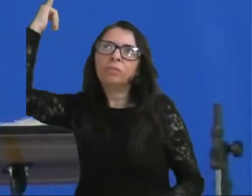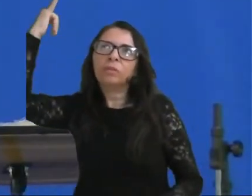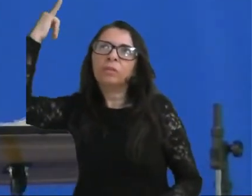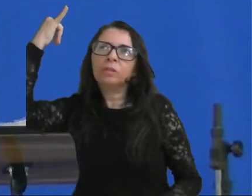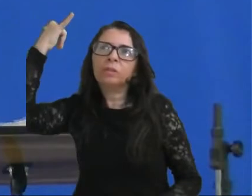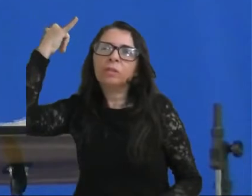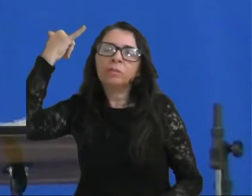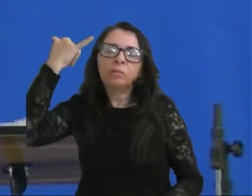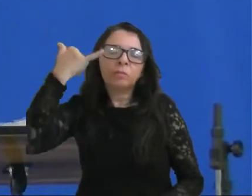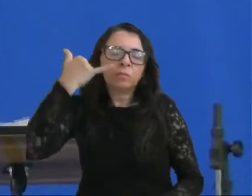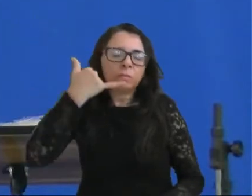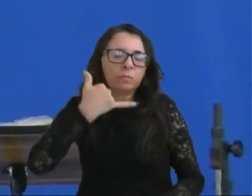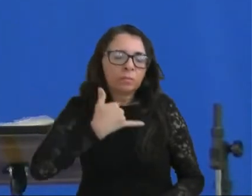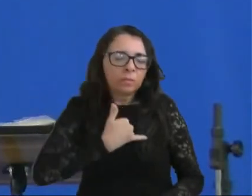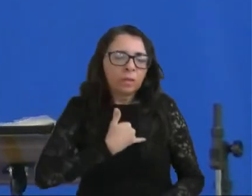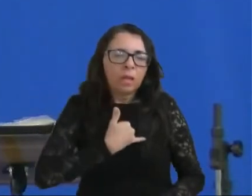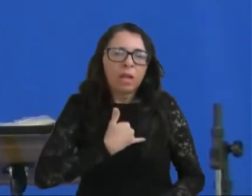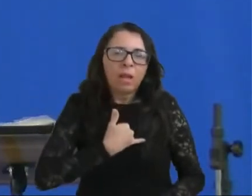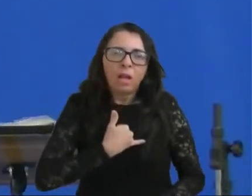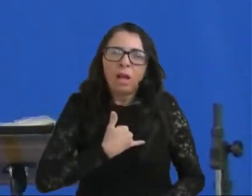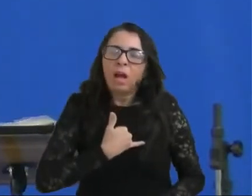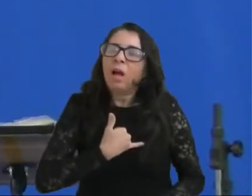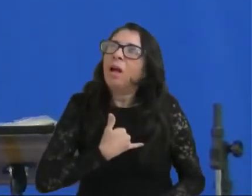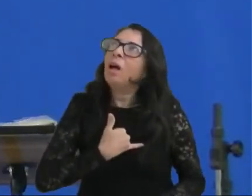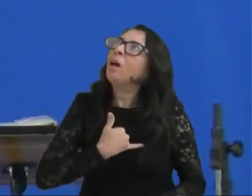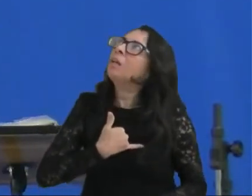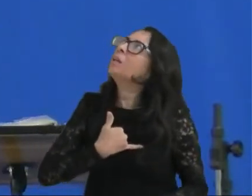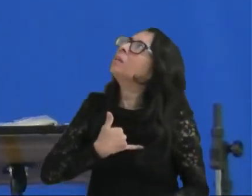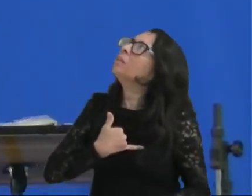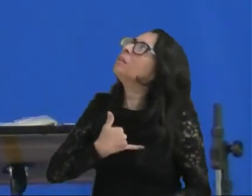Santo. Retome ao teu primeiro amor.